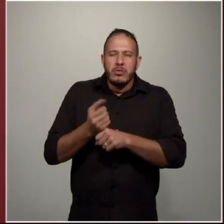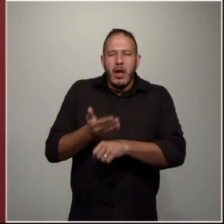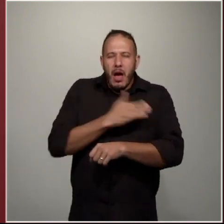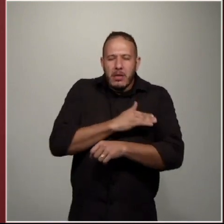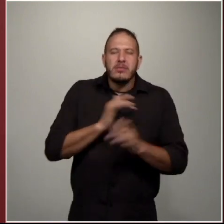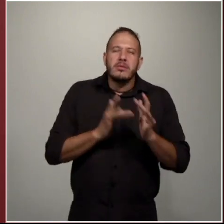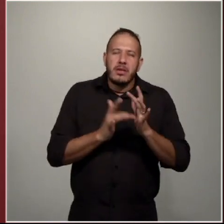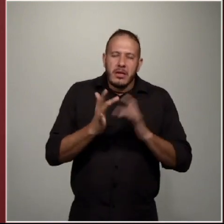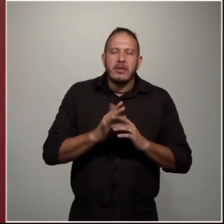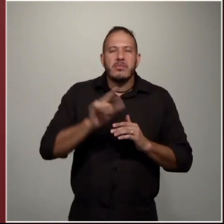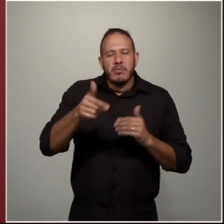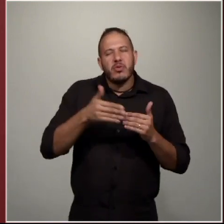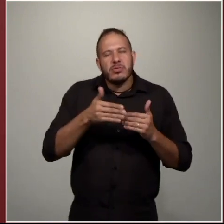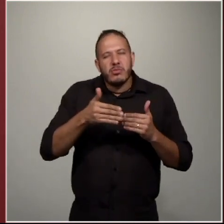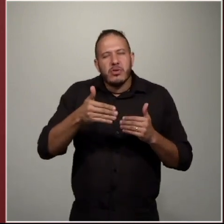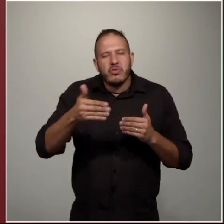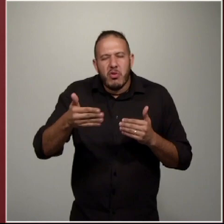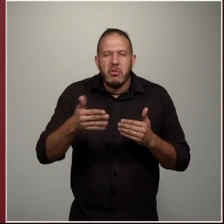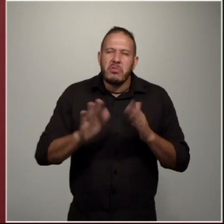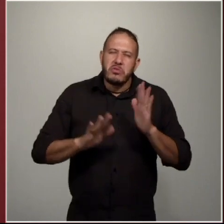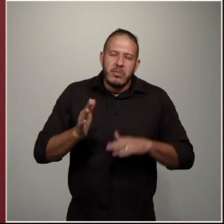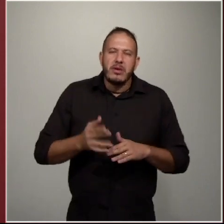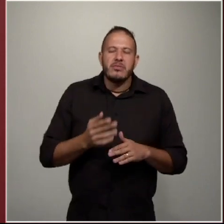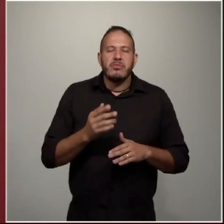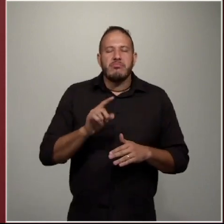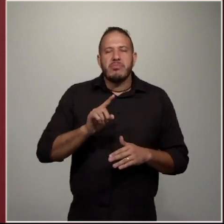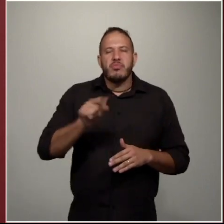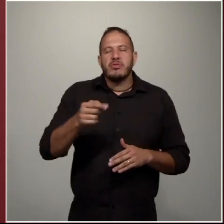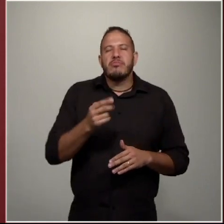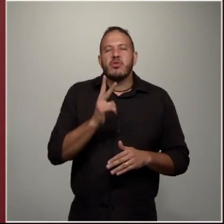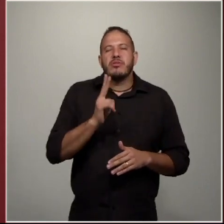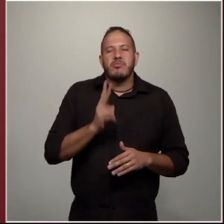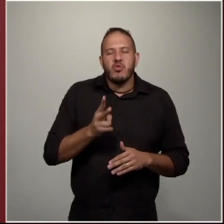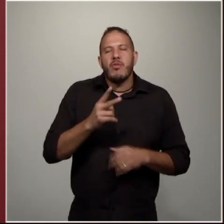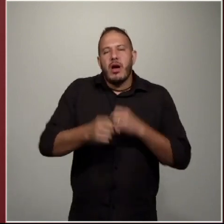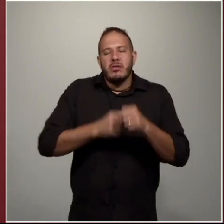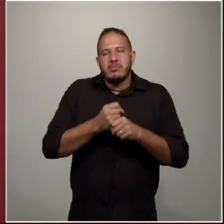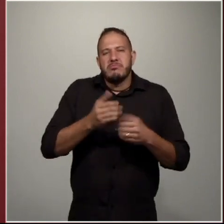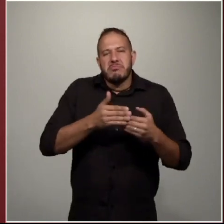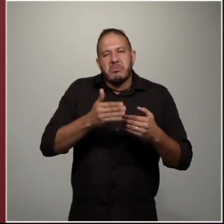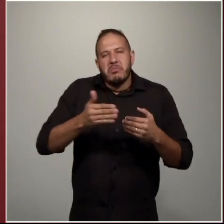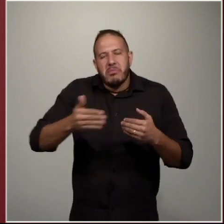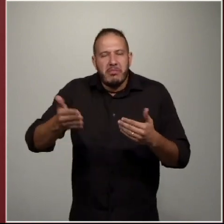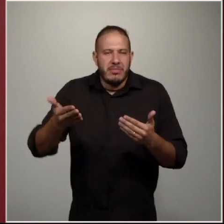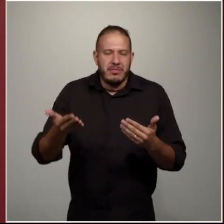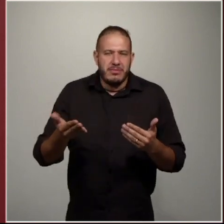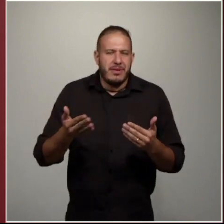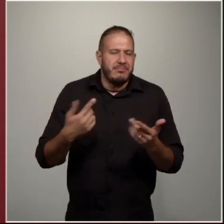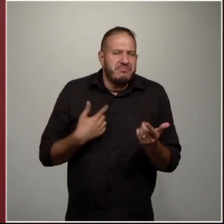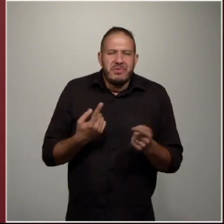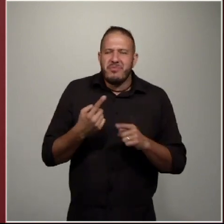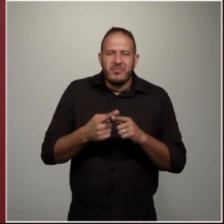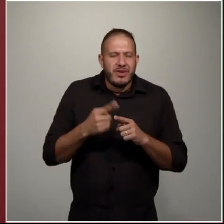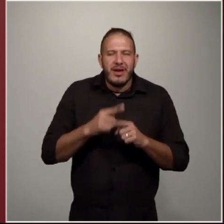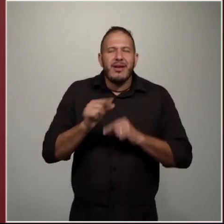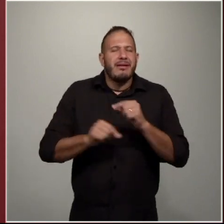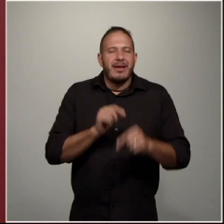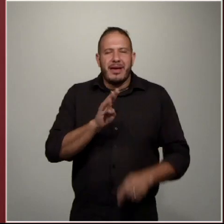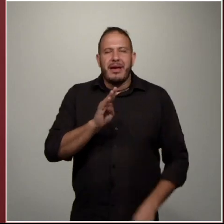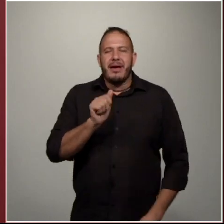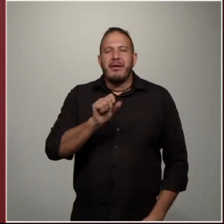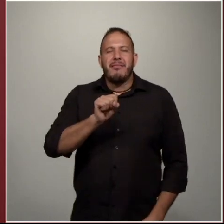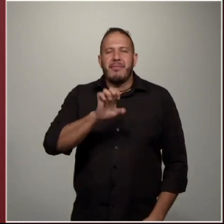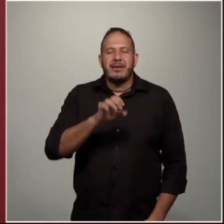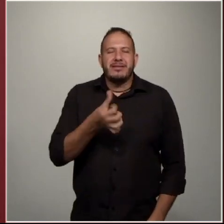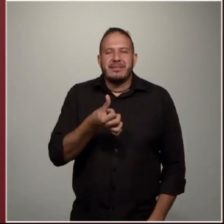prosseguir ali por cerca de 2/3 milênios né então é agora o quê porque a base 60 não